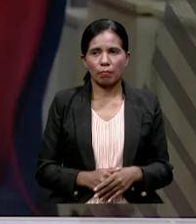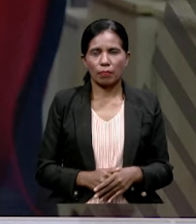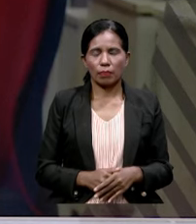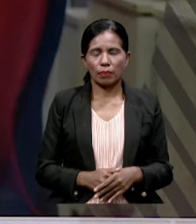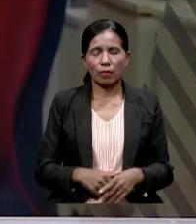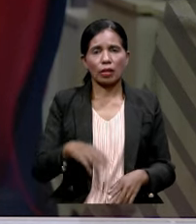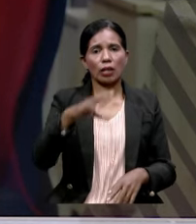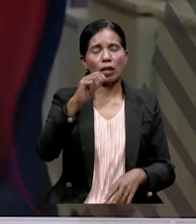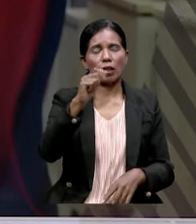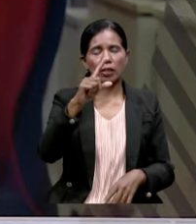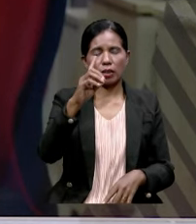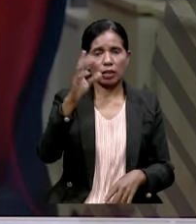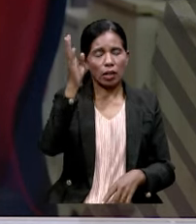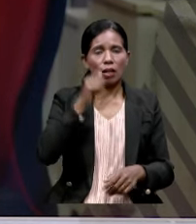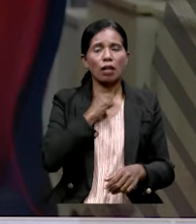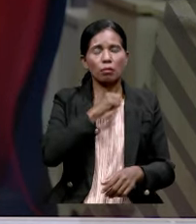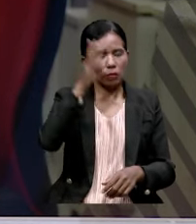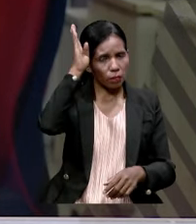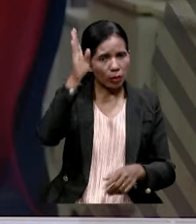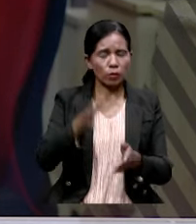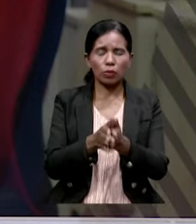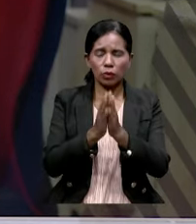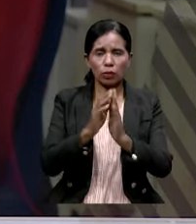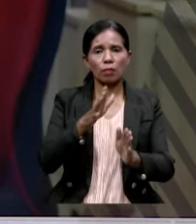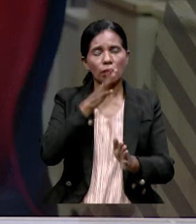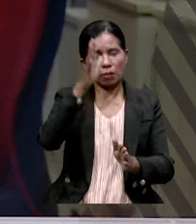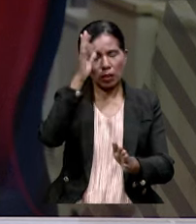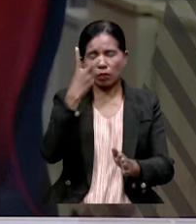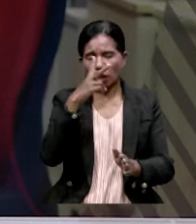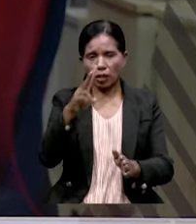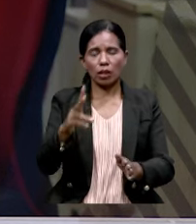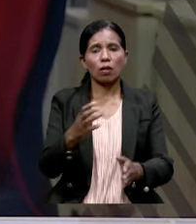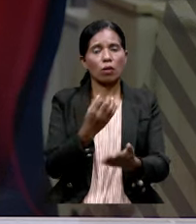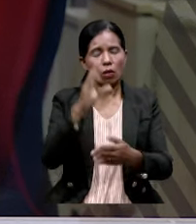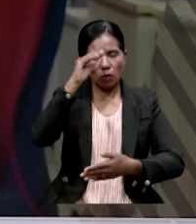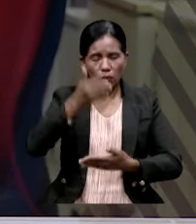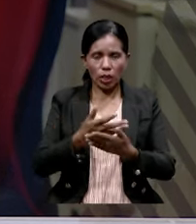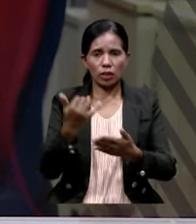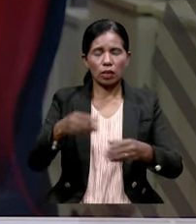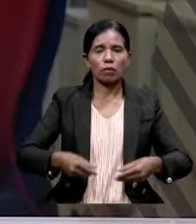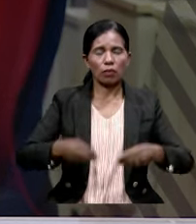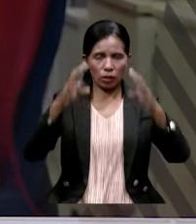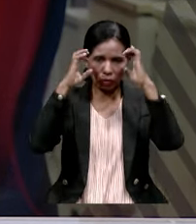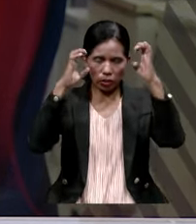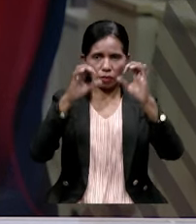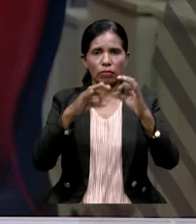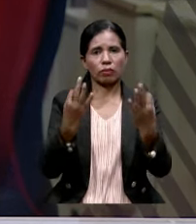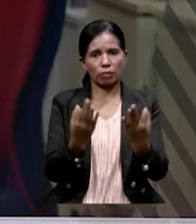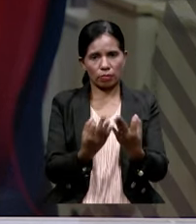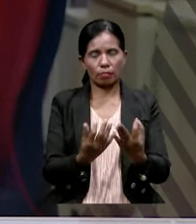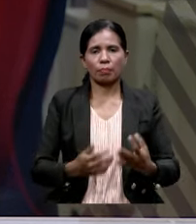Cardeal Russo Inangamang atu controla o ansira ho máximo ho de fo educação familiar.